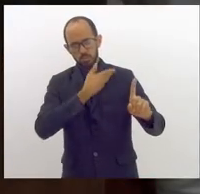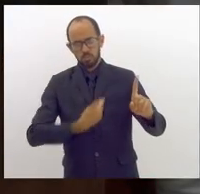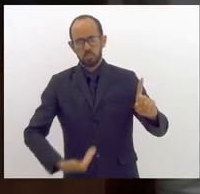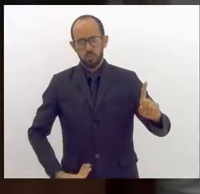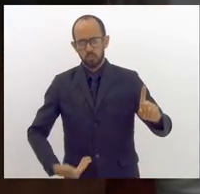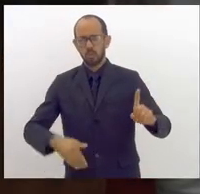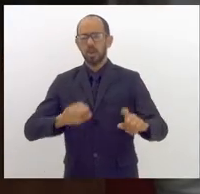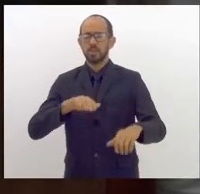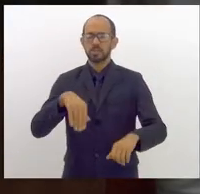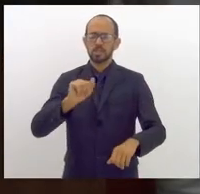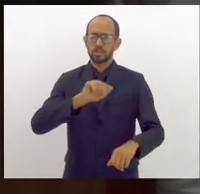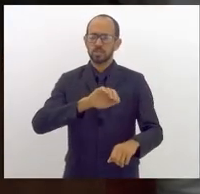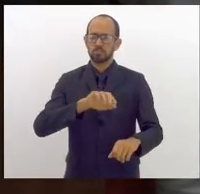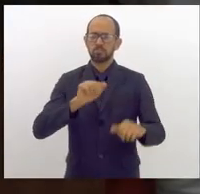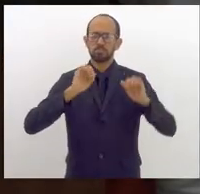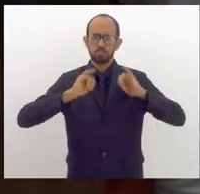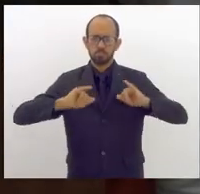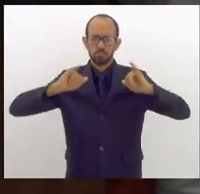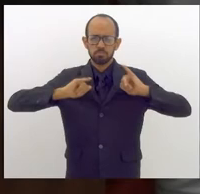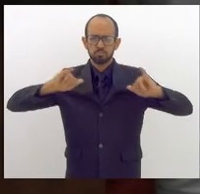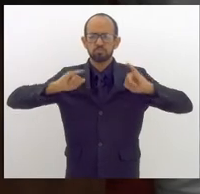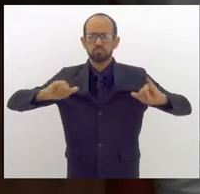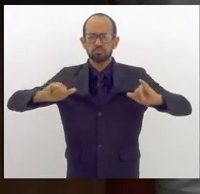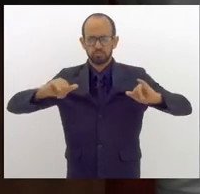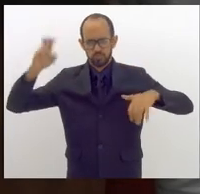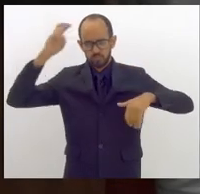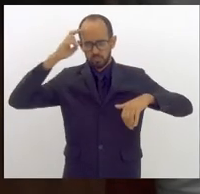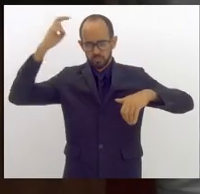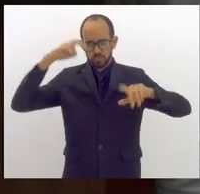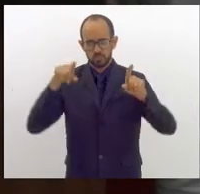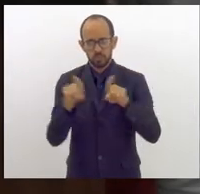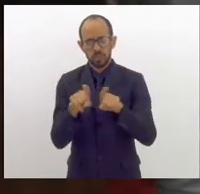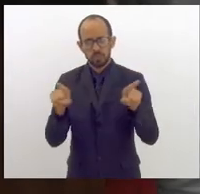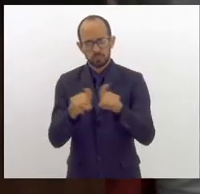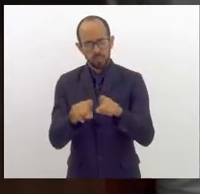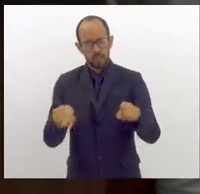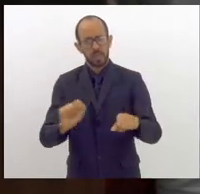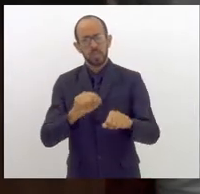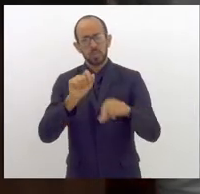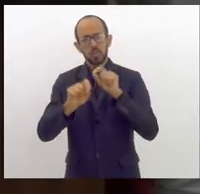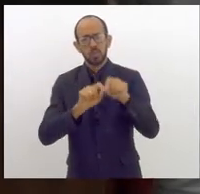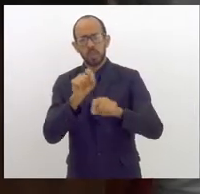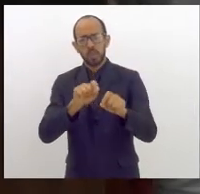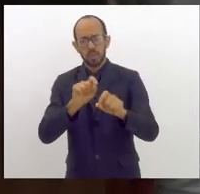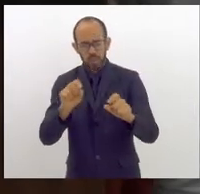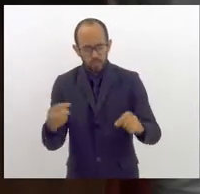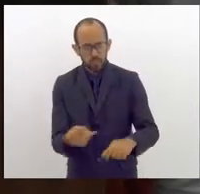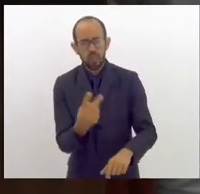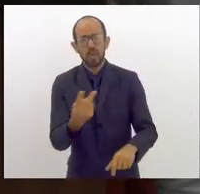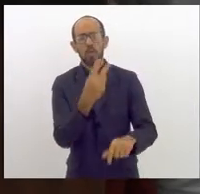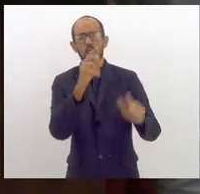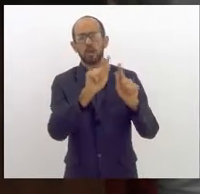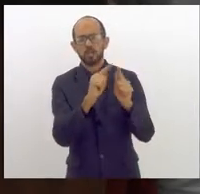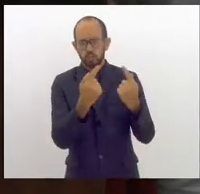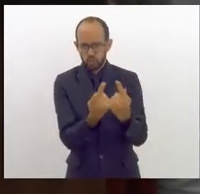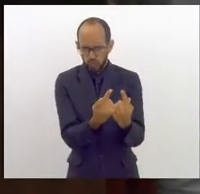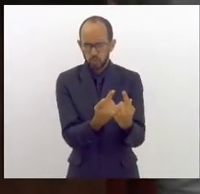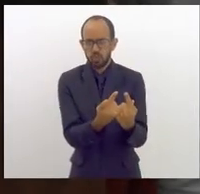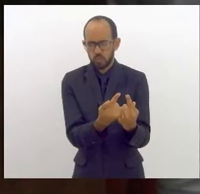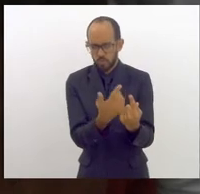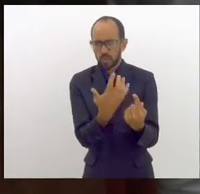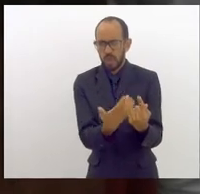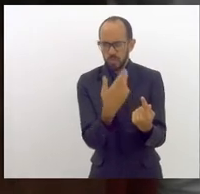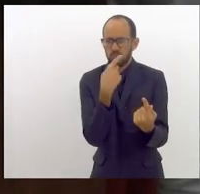que decorrem da nossa ancestralidade Africana e ao mesmo tempo valorizar esse grupo né quero aqui mencionar